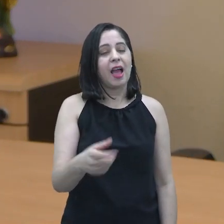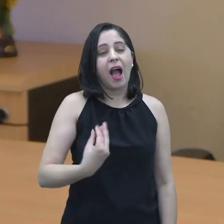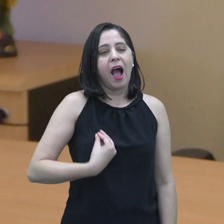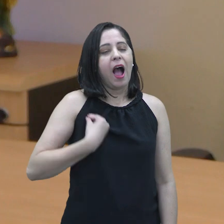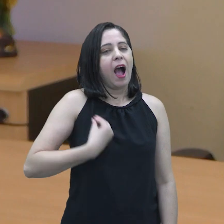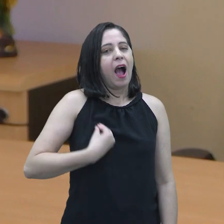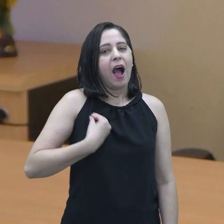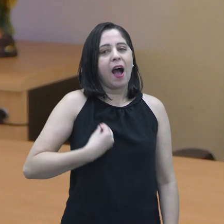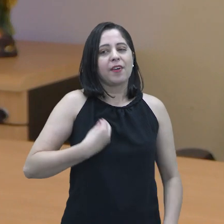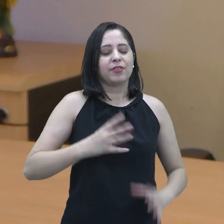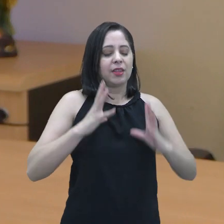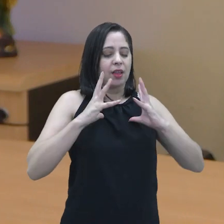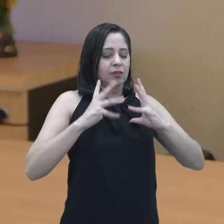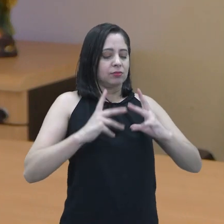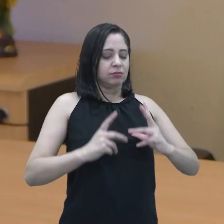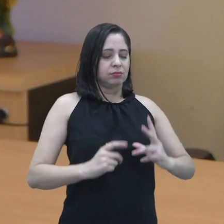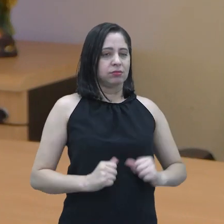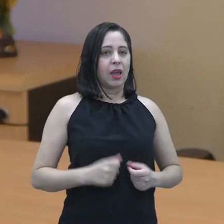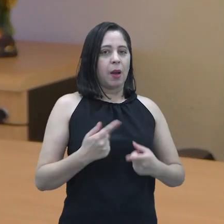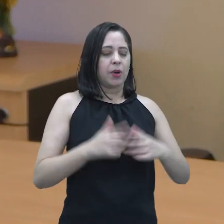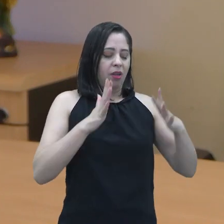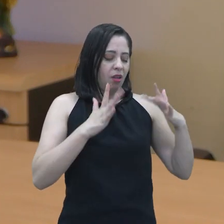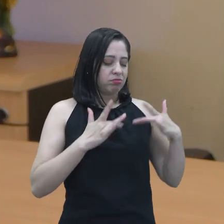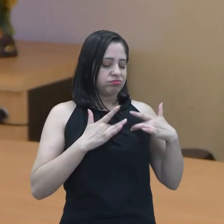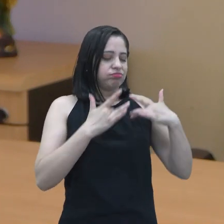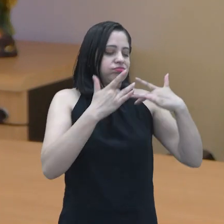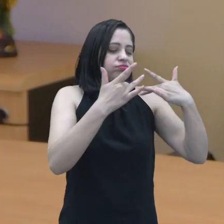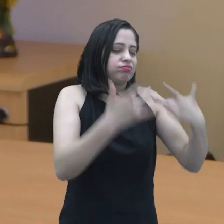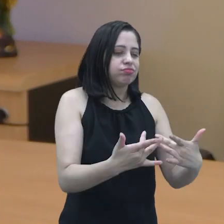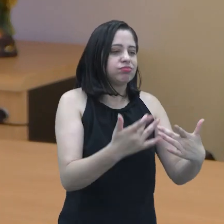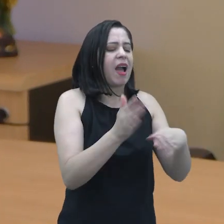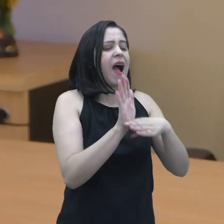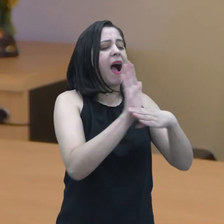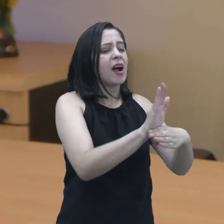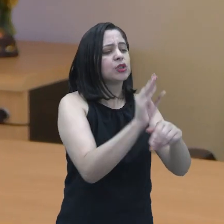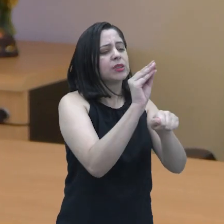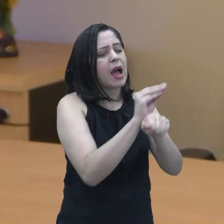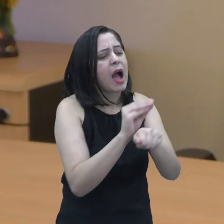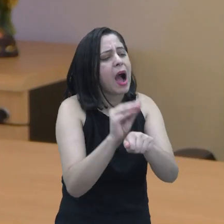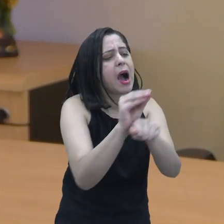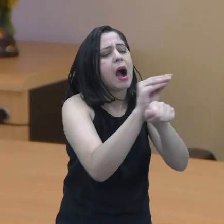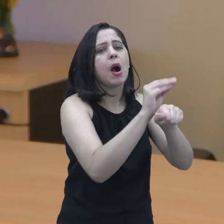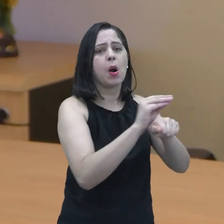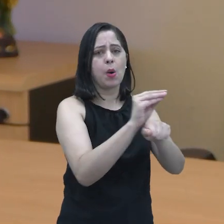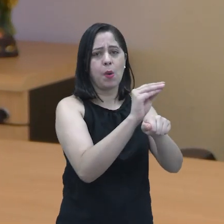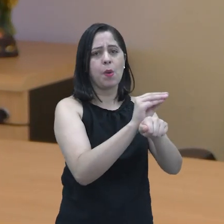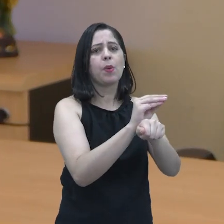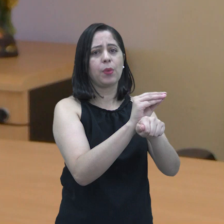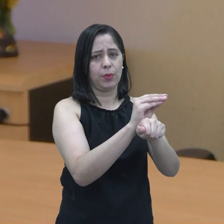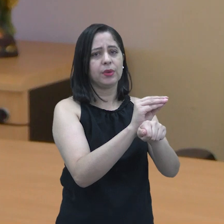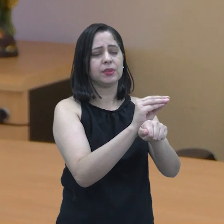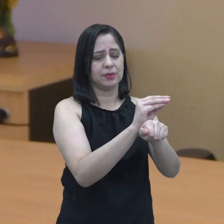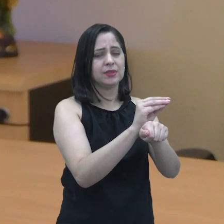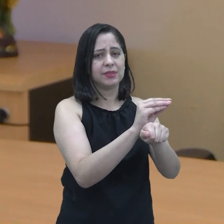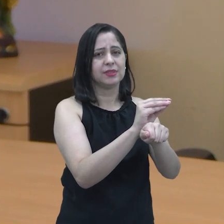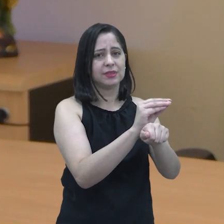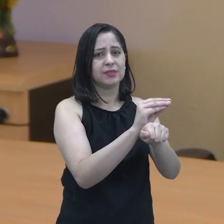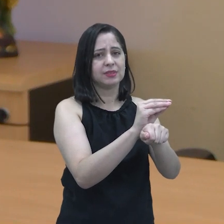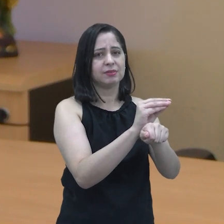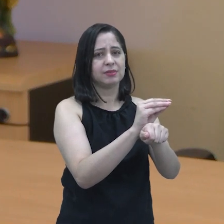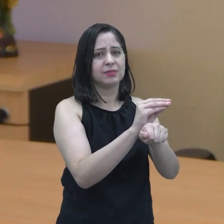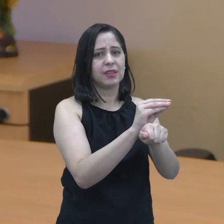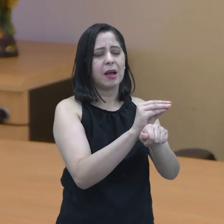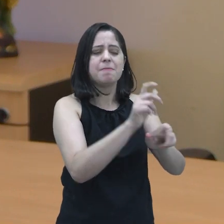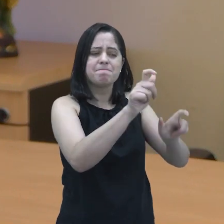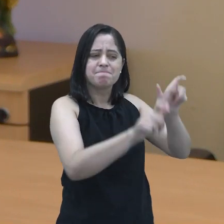santificar a própria vida, doando a vida dele em favor de ações concretas, né,